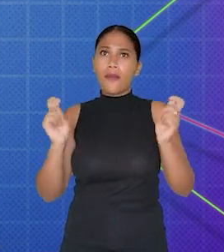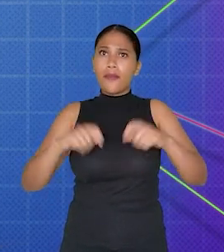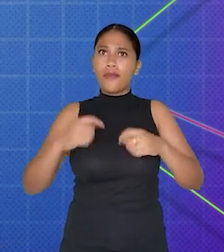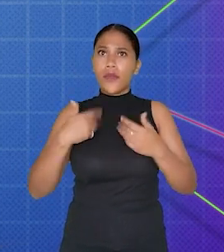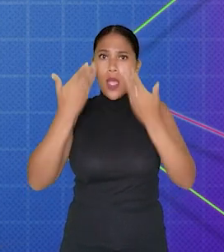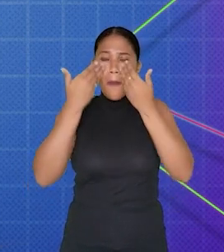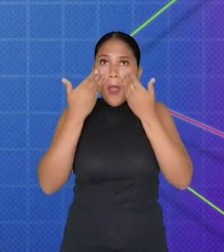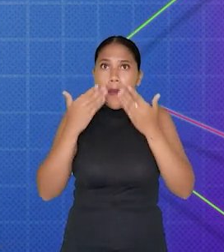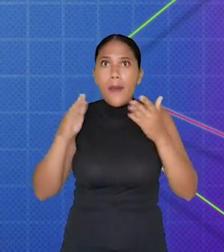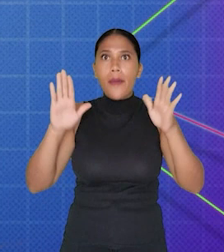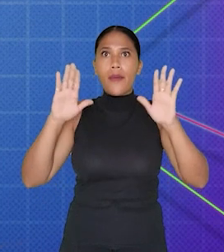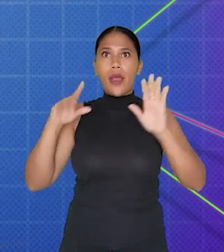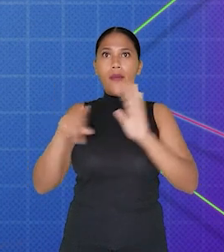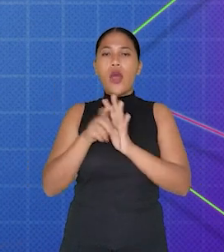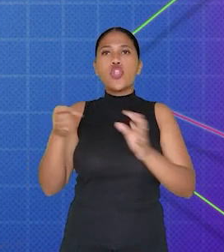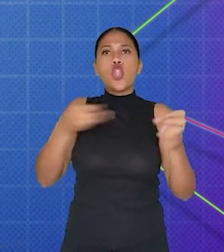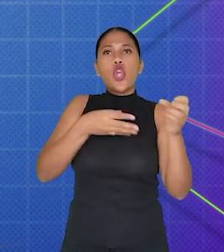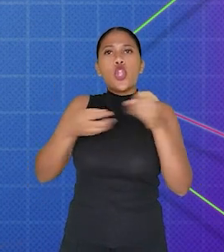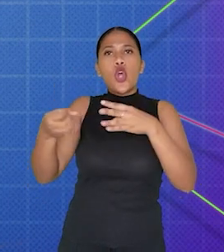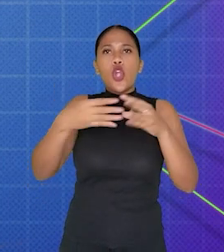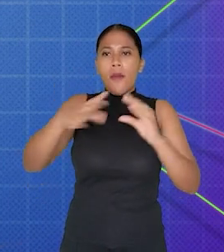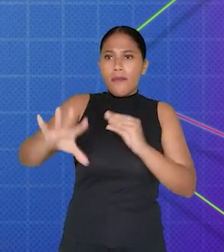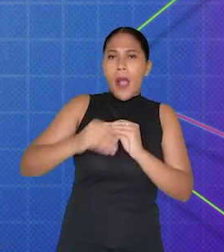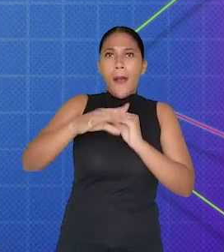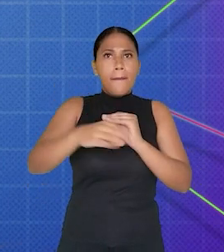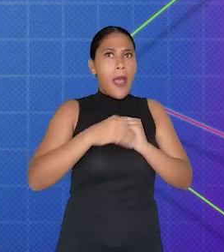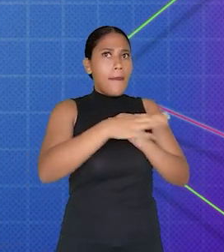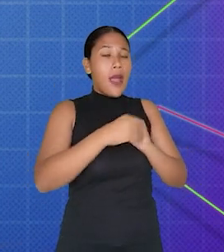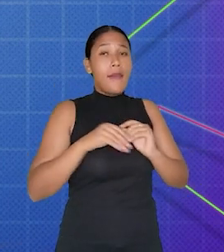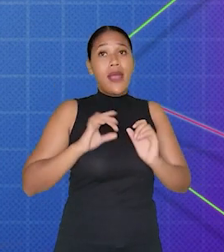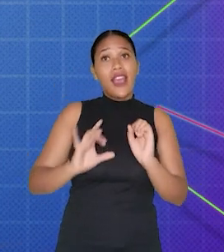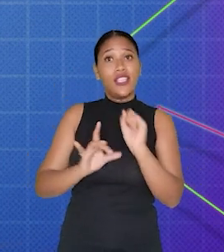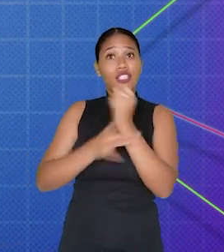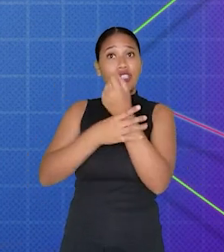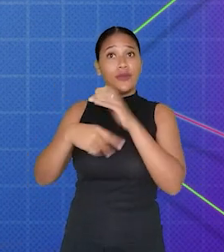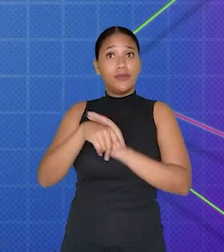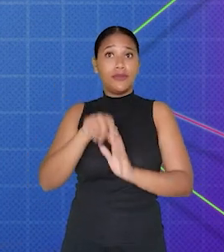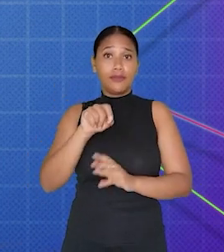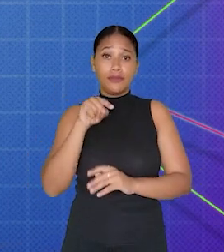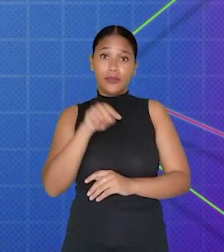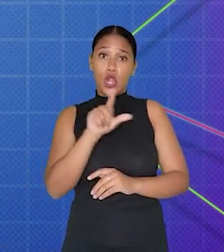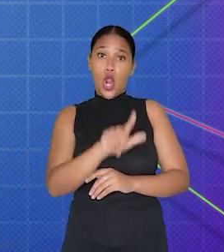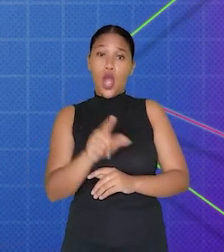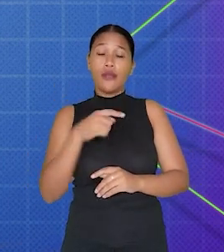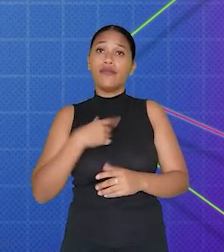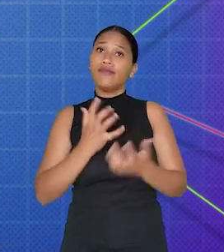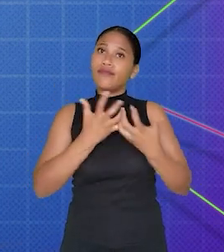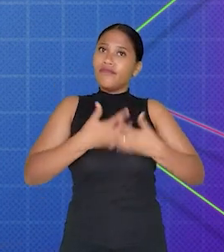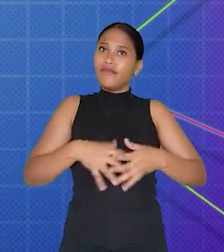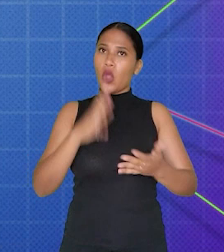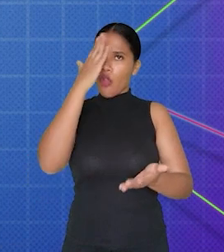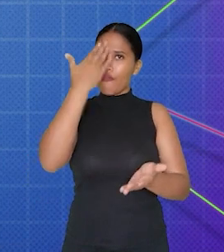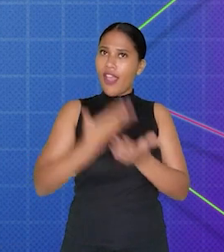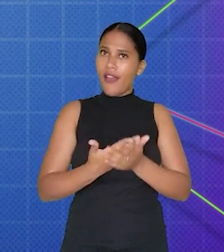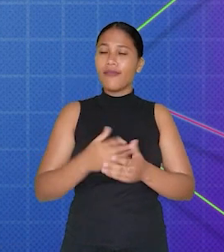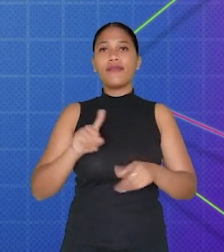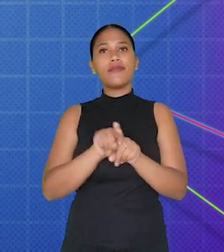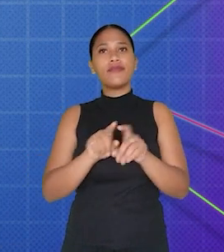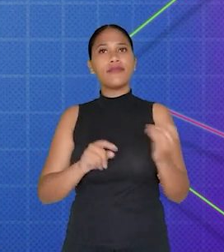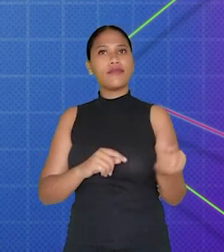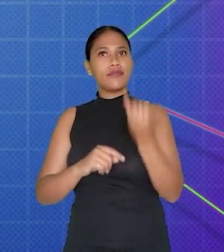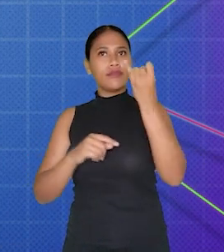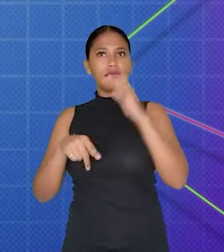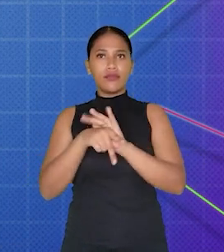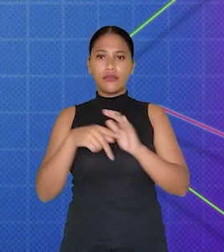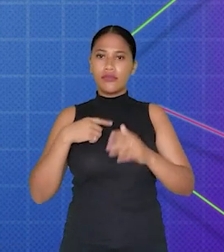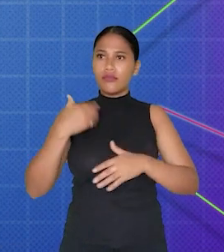conta a possibilidade de expansão do jogo, com novas funcionalidades e mecânicas, para garantir que a lógica interna do jogo seja eficiente e